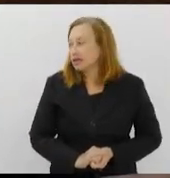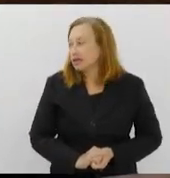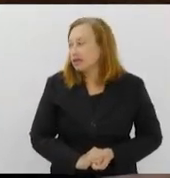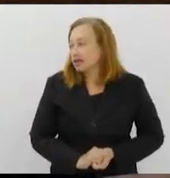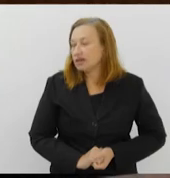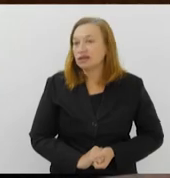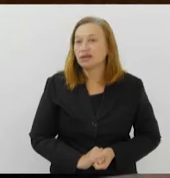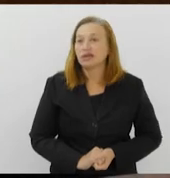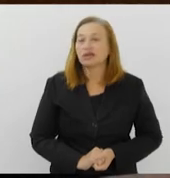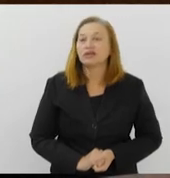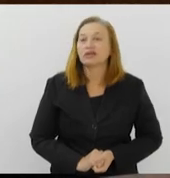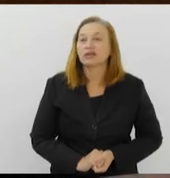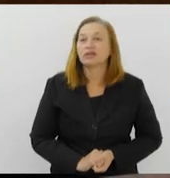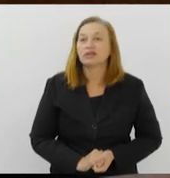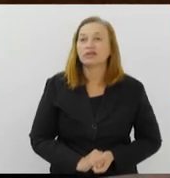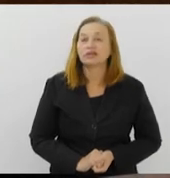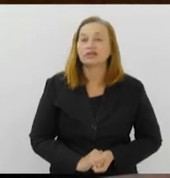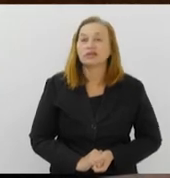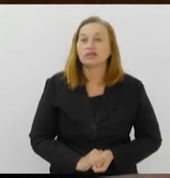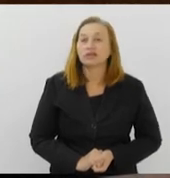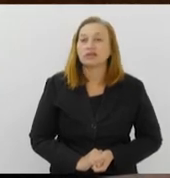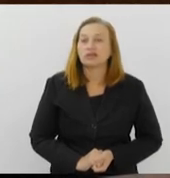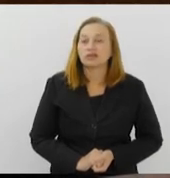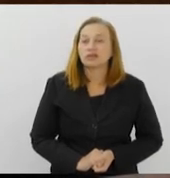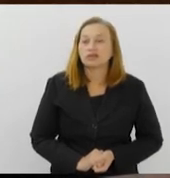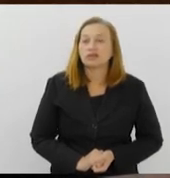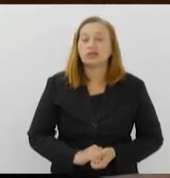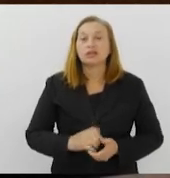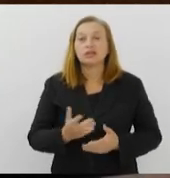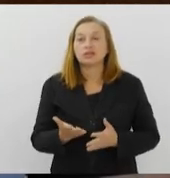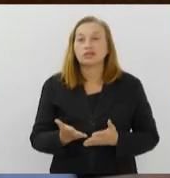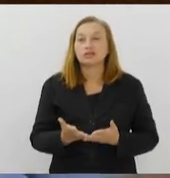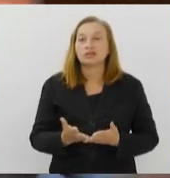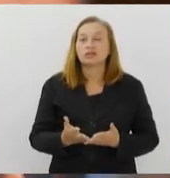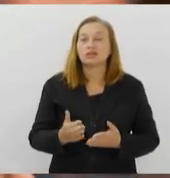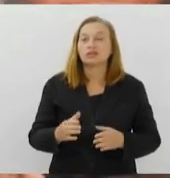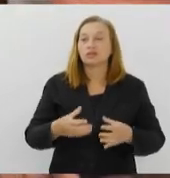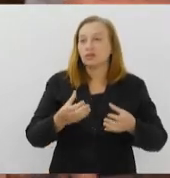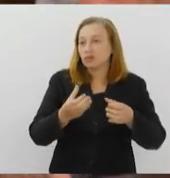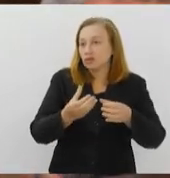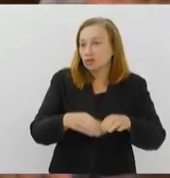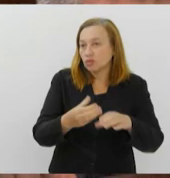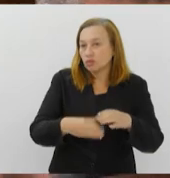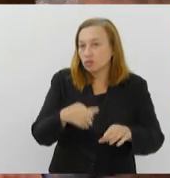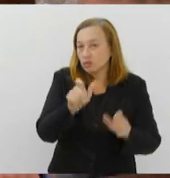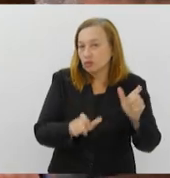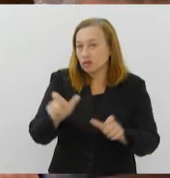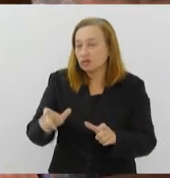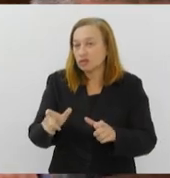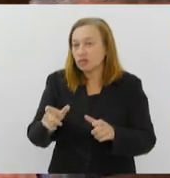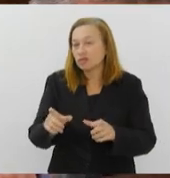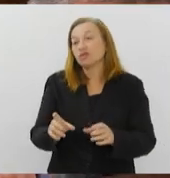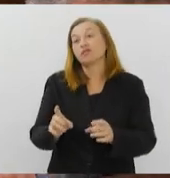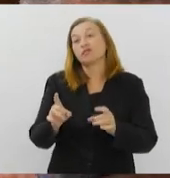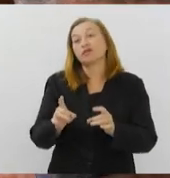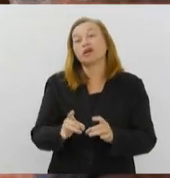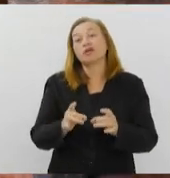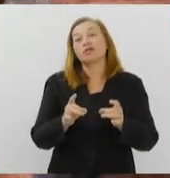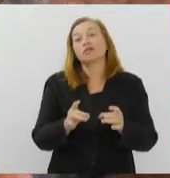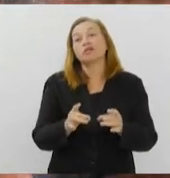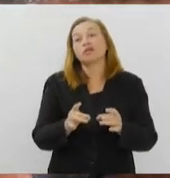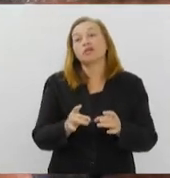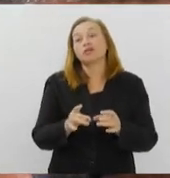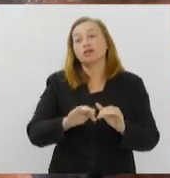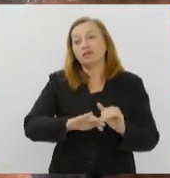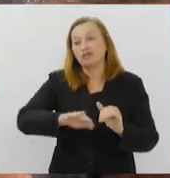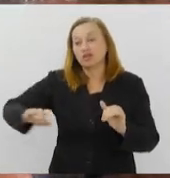parlamento dá a um processo lícito de inteira justiça com os concursandos que, infelizmente, ficaram de fora. E eu quero dizer que eu,